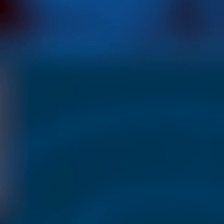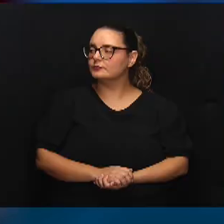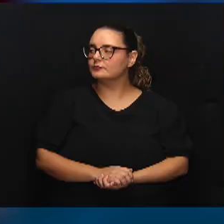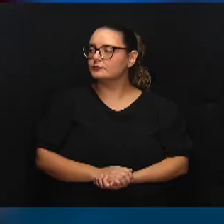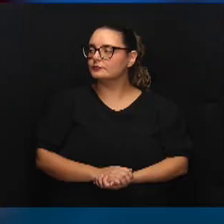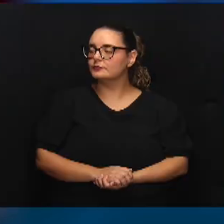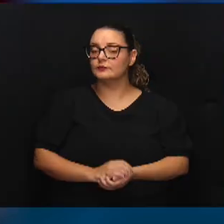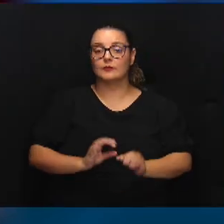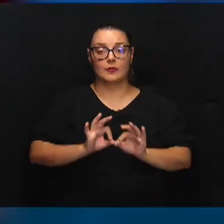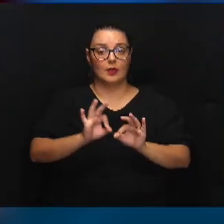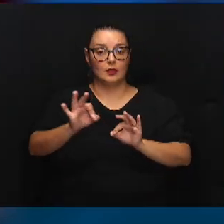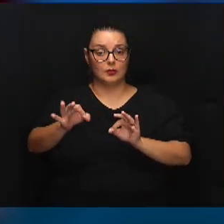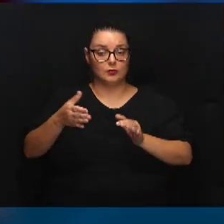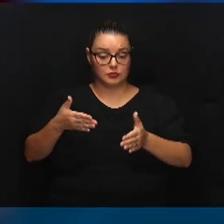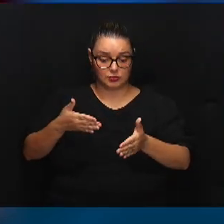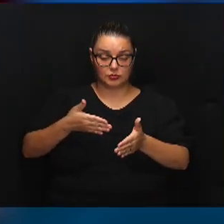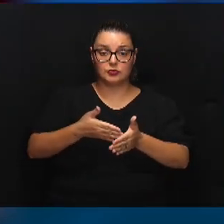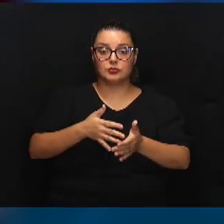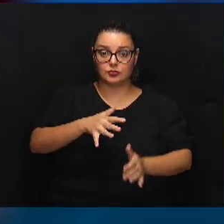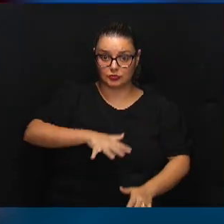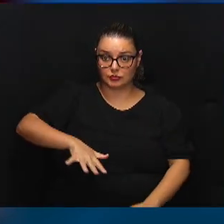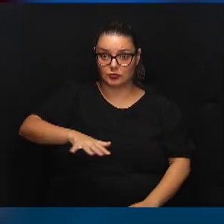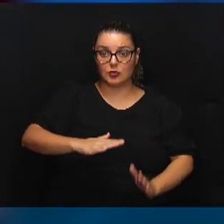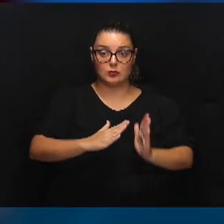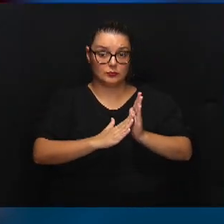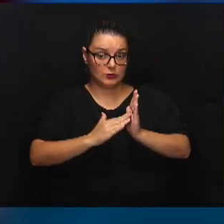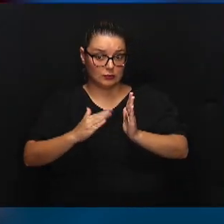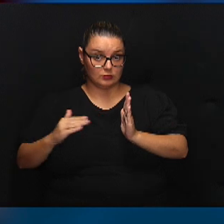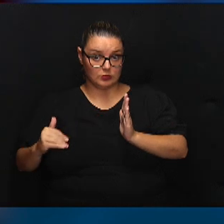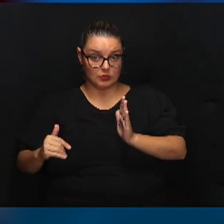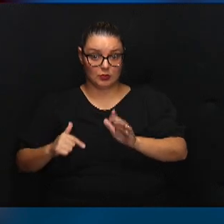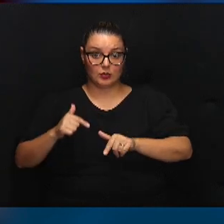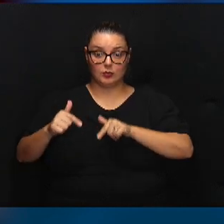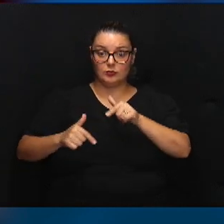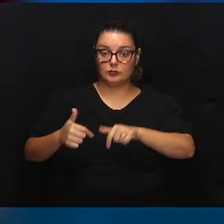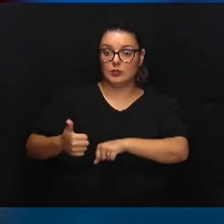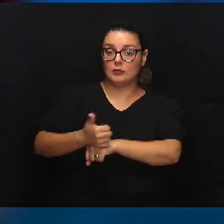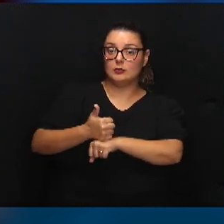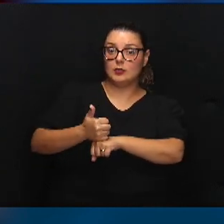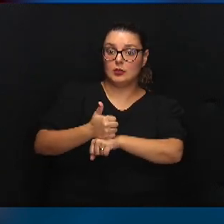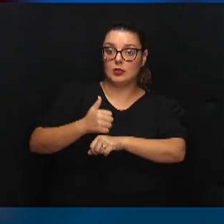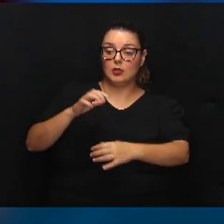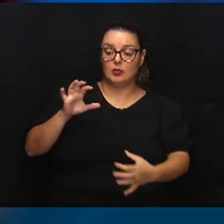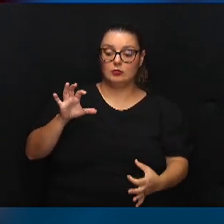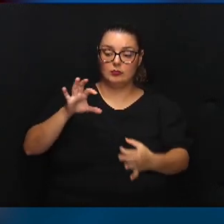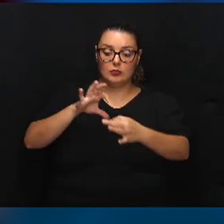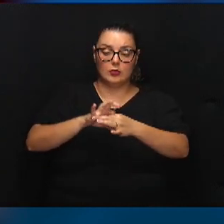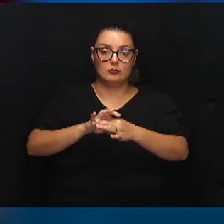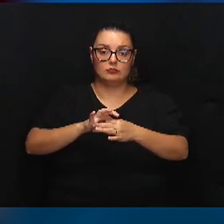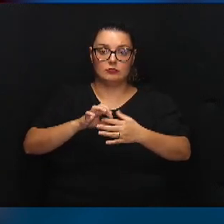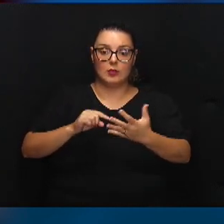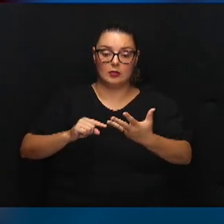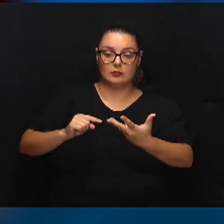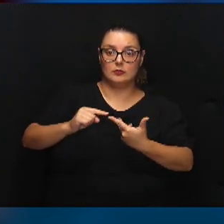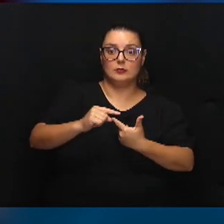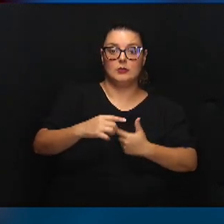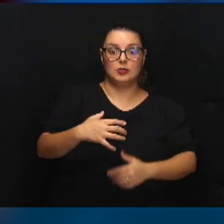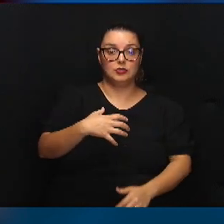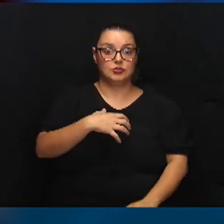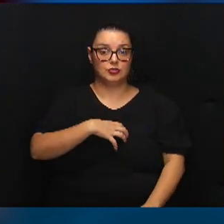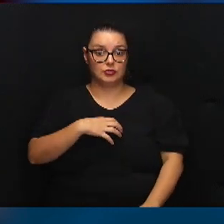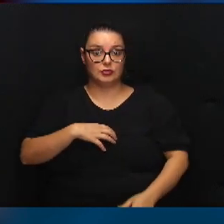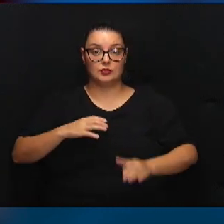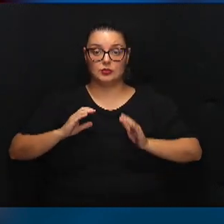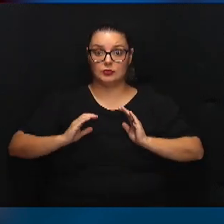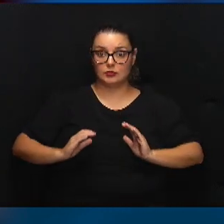Longe de se restringir ao campo estético, o trabalho desse profissional conecta elementos como estilo,